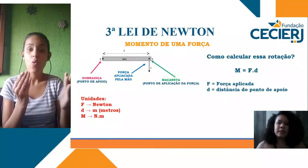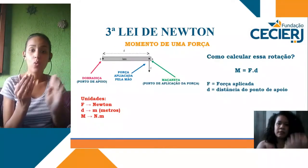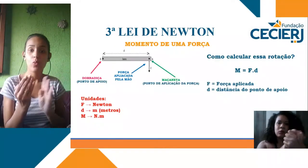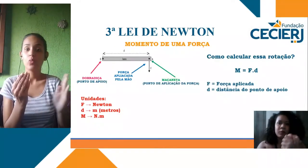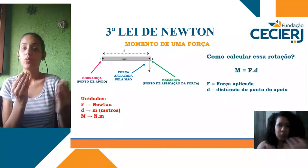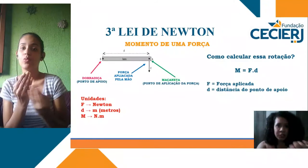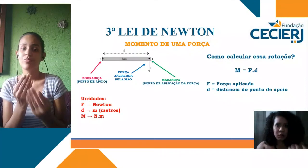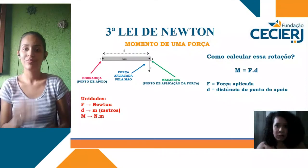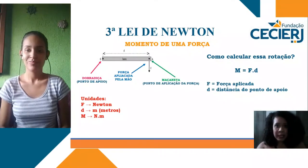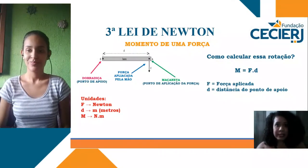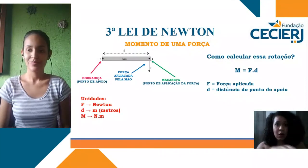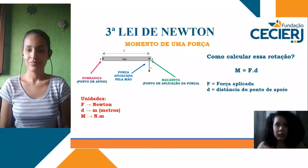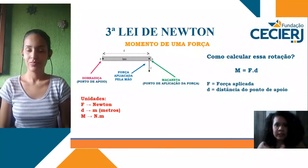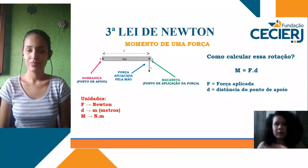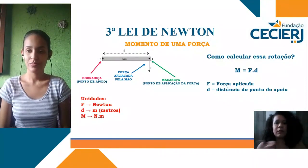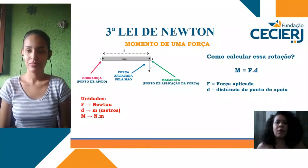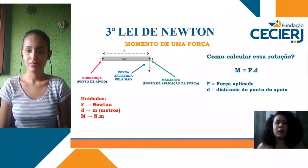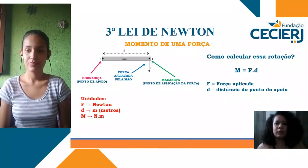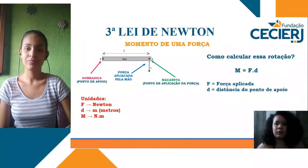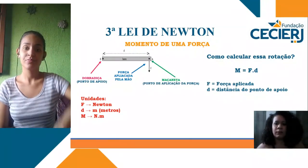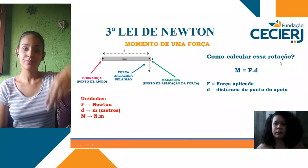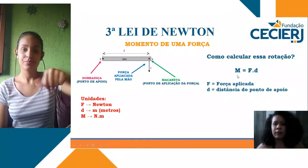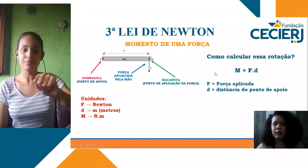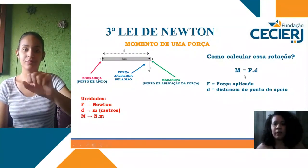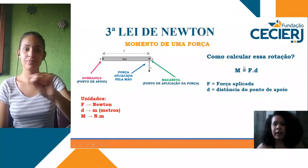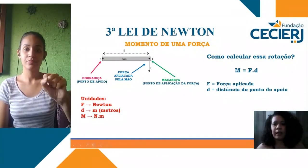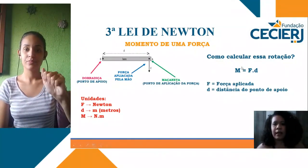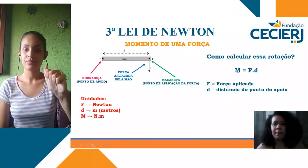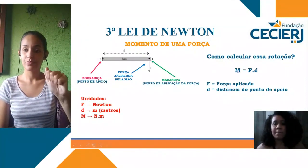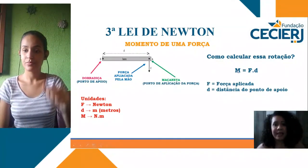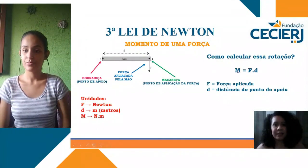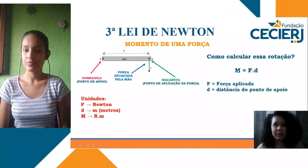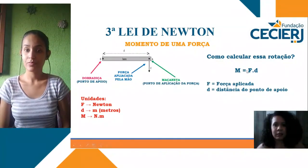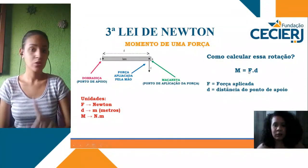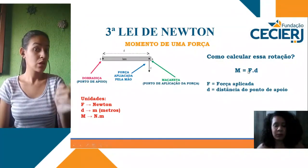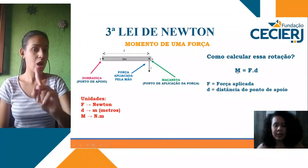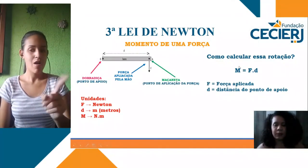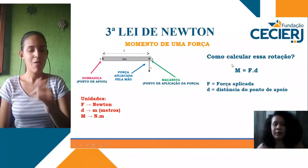aí, pensando como a gente pode calcular essa rotação da porta? Ela é